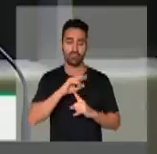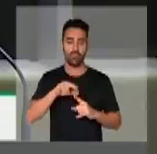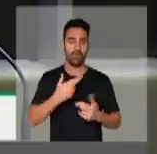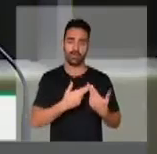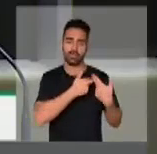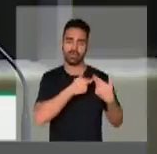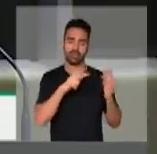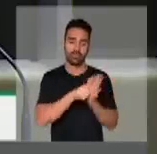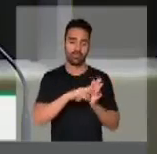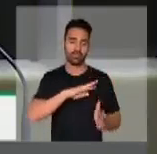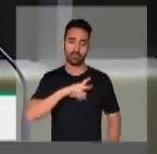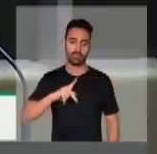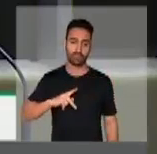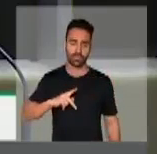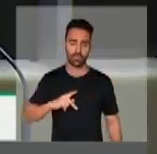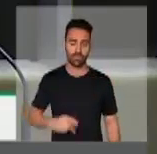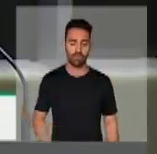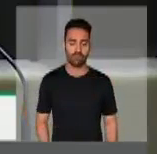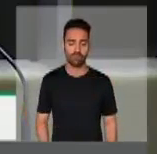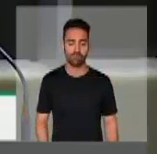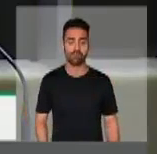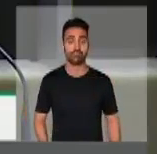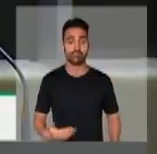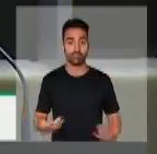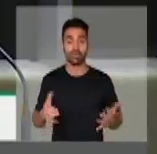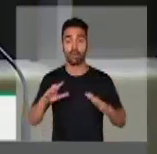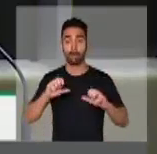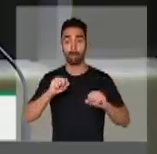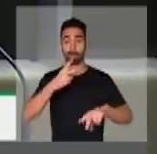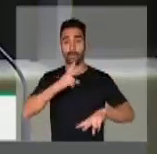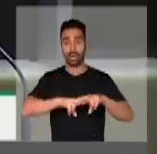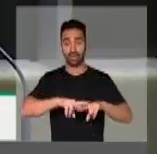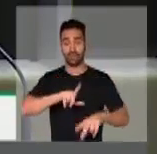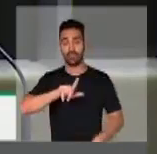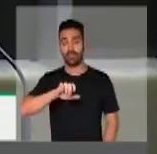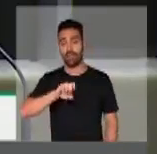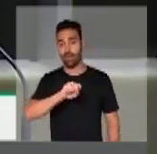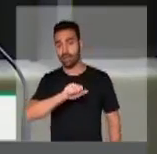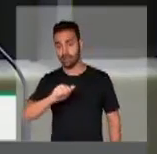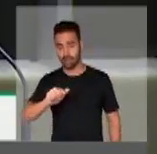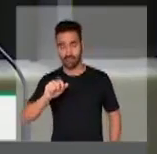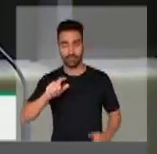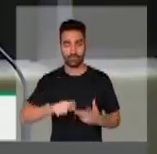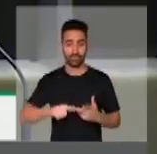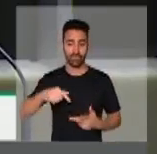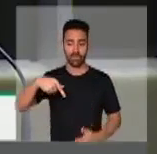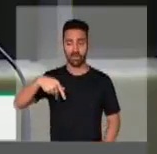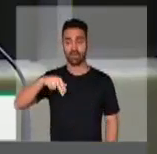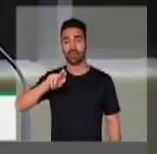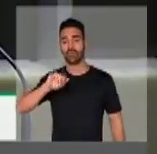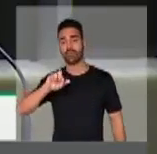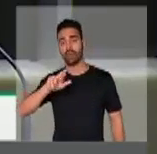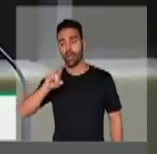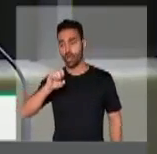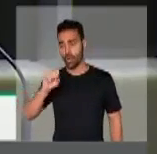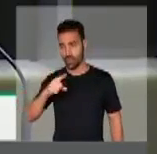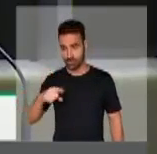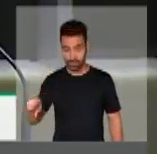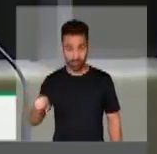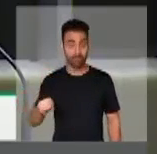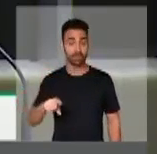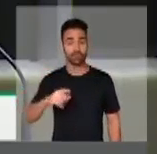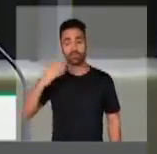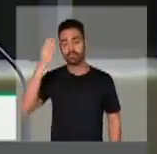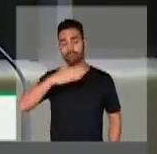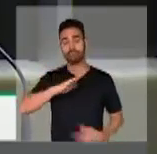Ministério Público. A prisão de Rony Lessa e Elcio Queiroz mostra que as